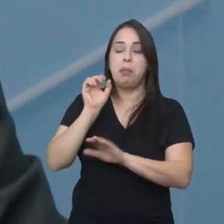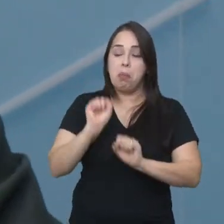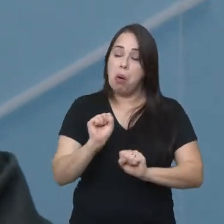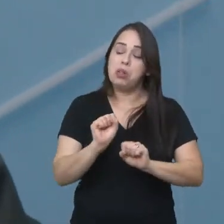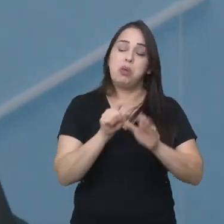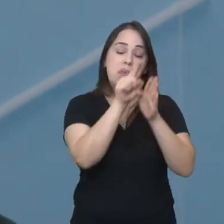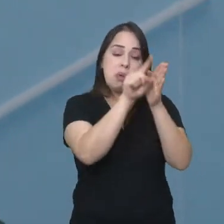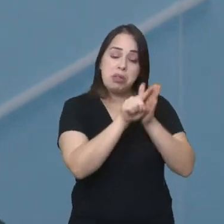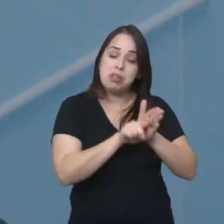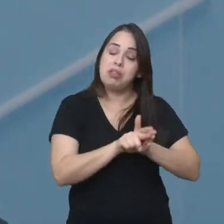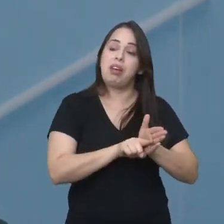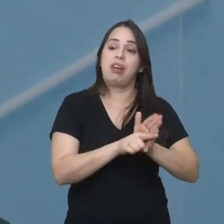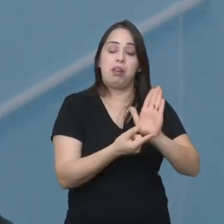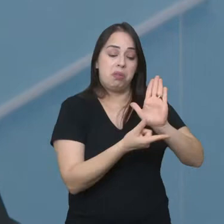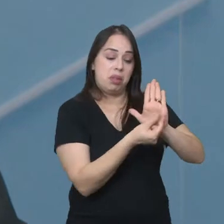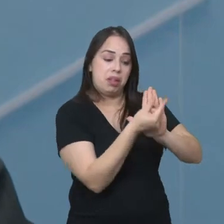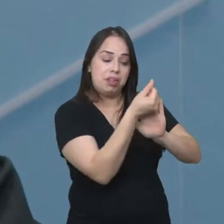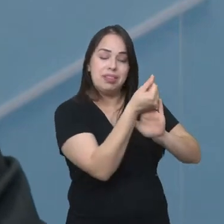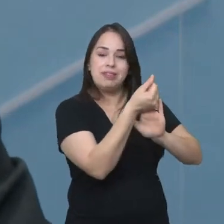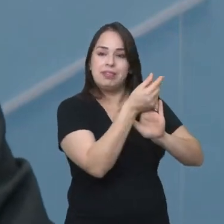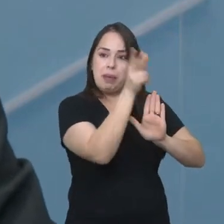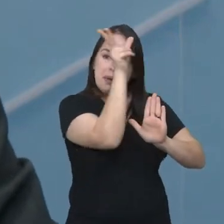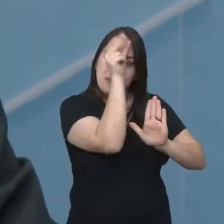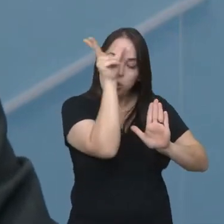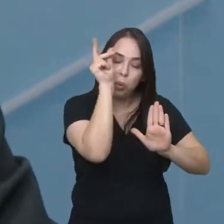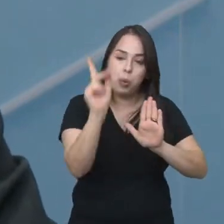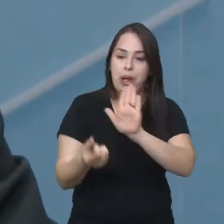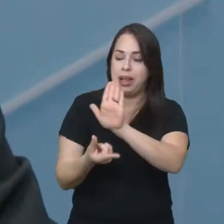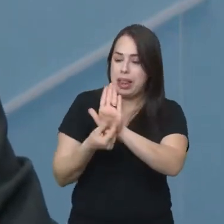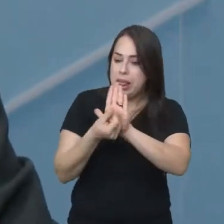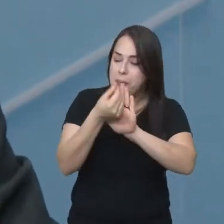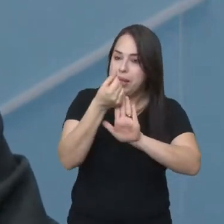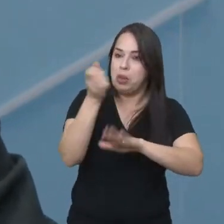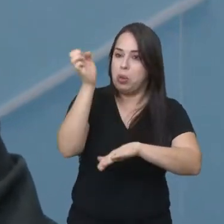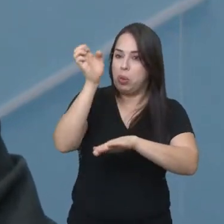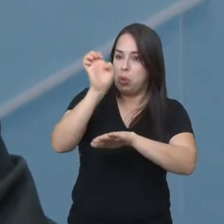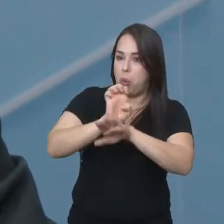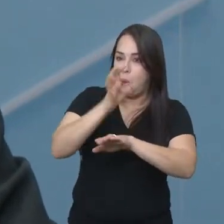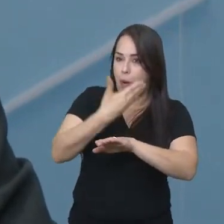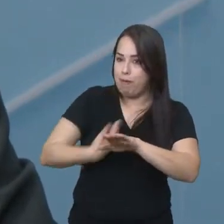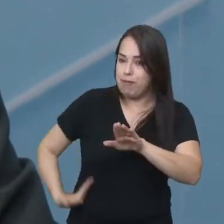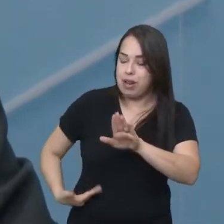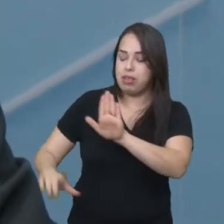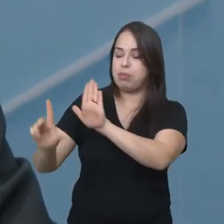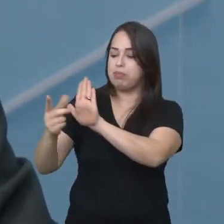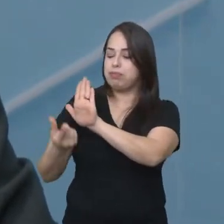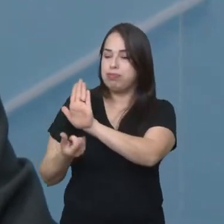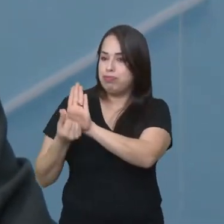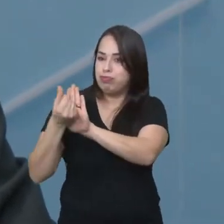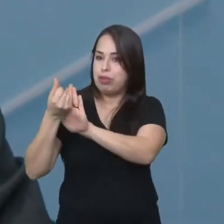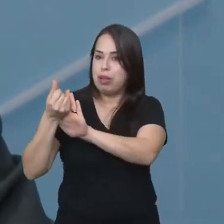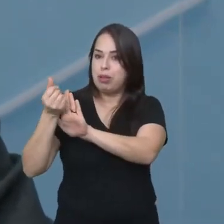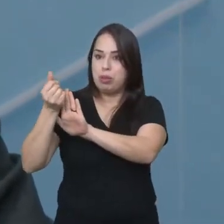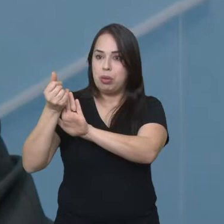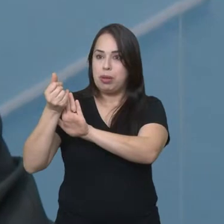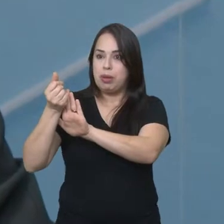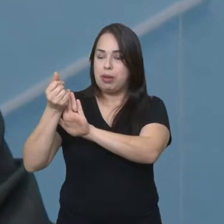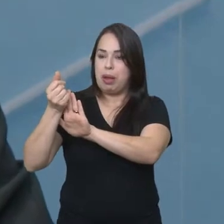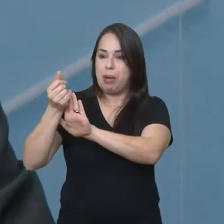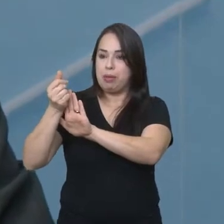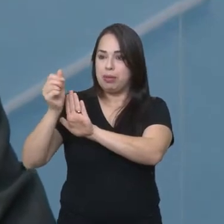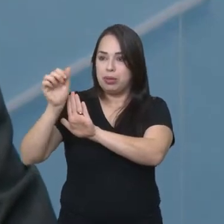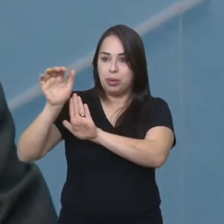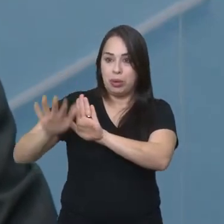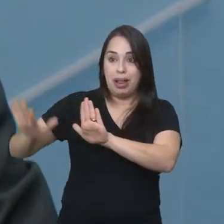pegar o orçamento da União, né? Que a criança e o adolescente não se faz presente